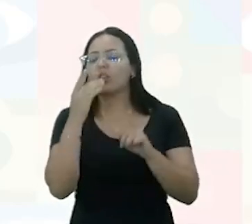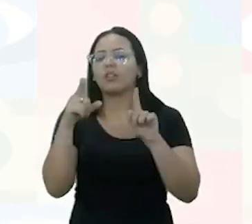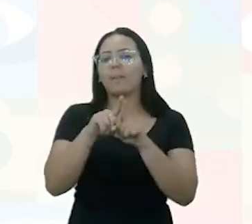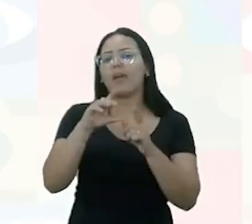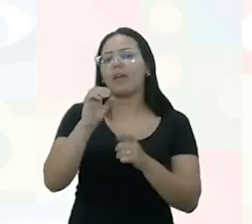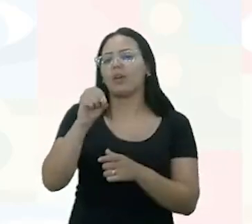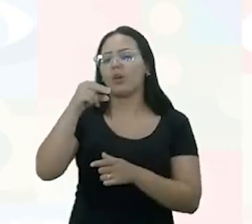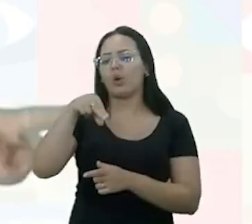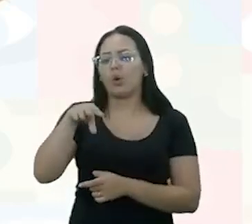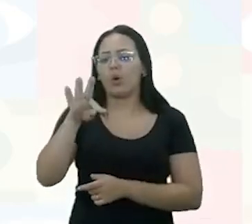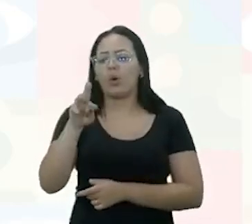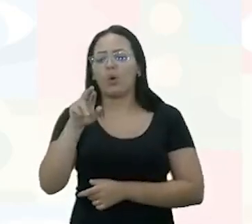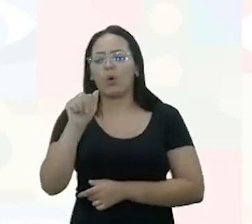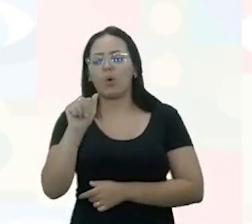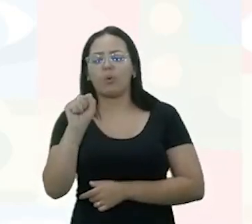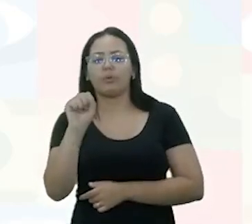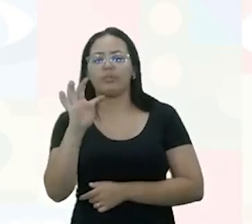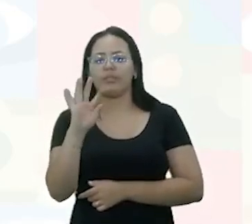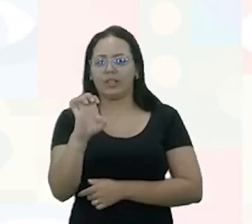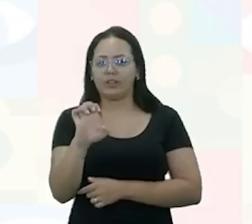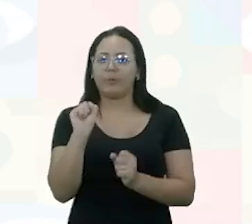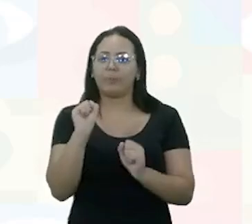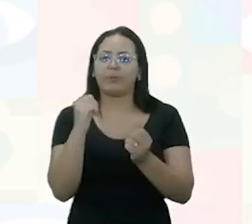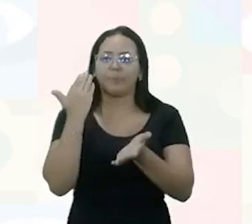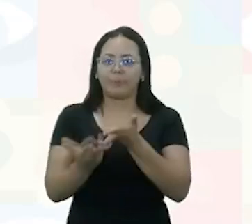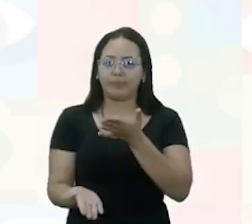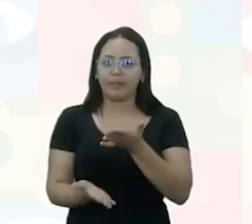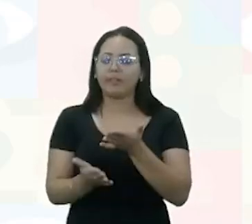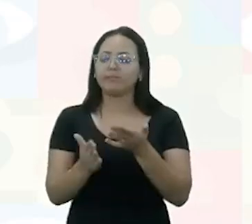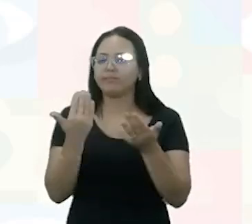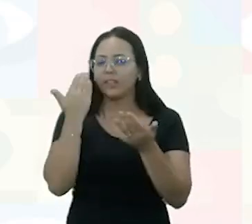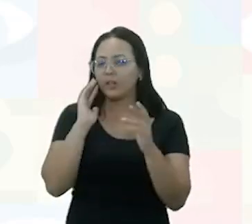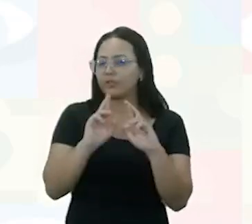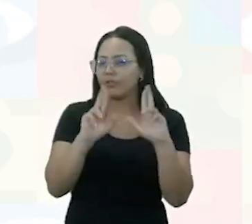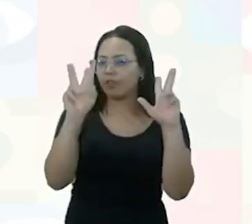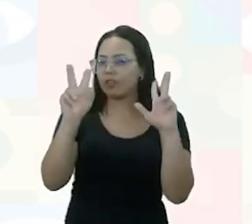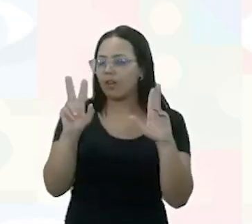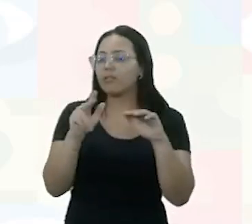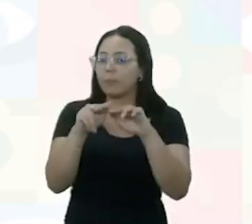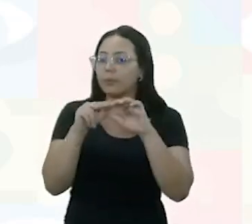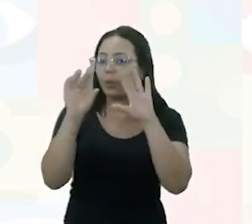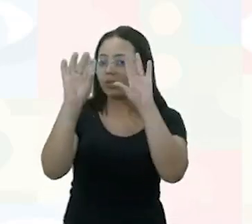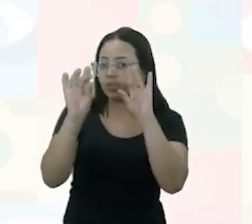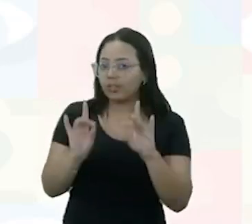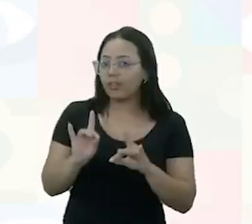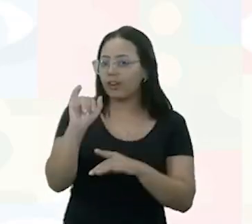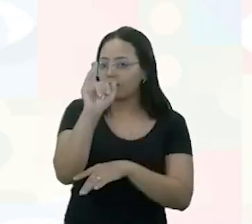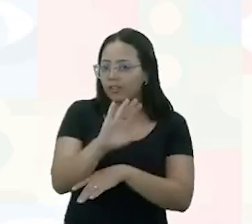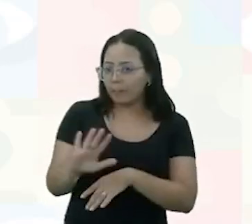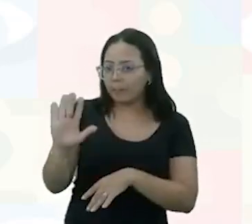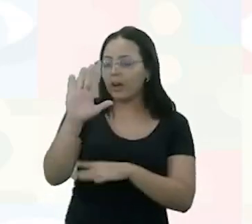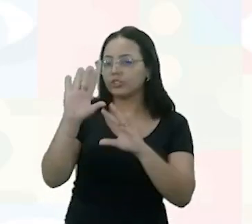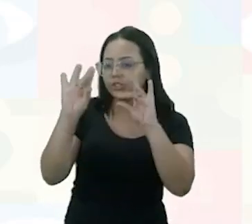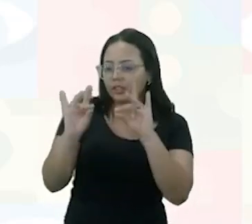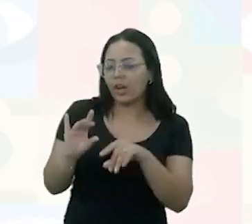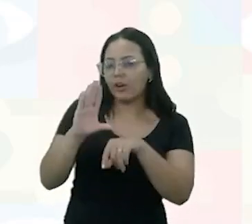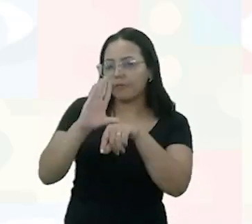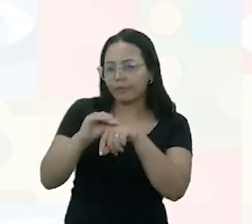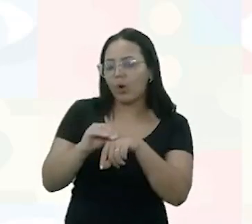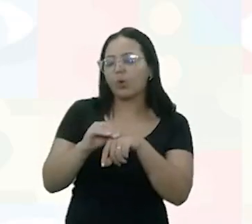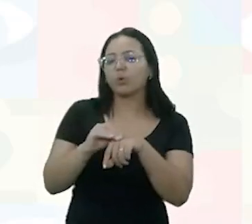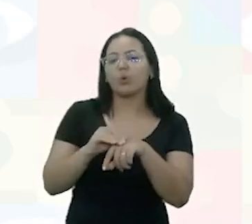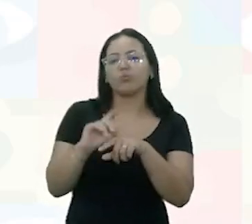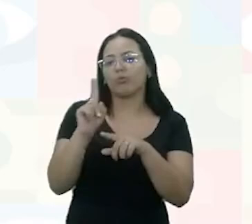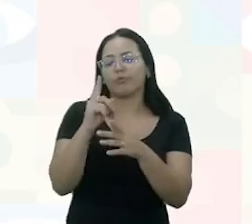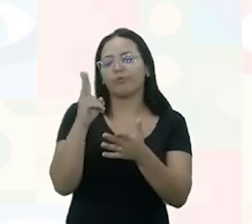entre outros, o que não acontece no outro. Começam a entender? Os detalhes das fotos, no tipo lossless, não